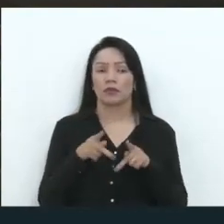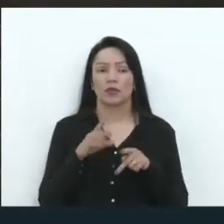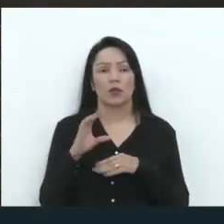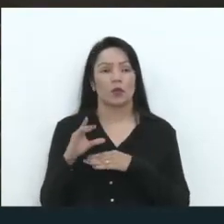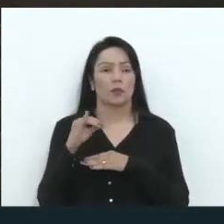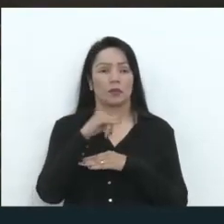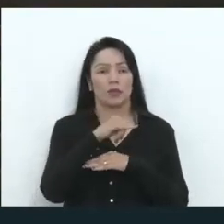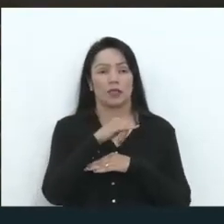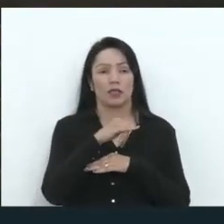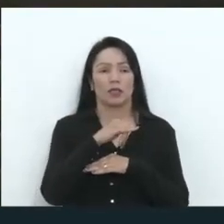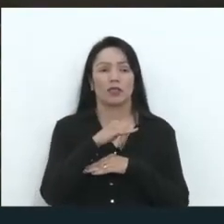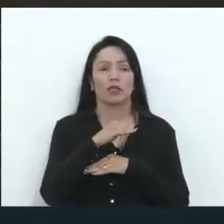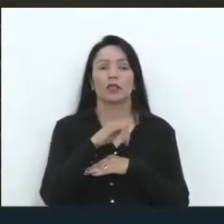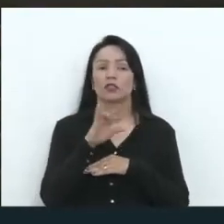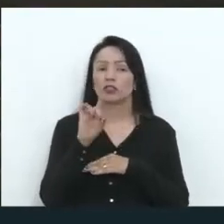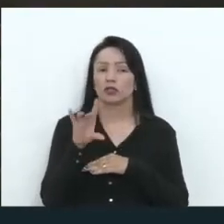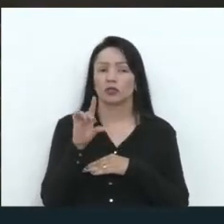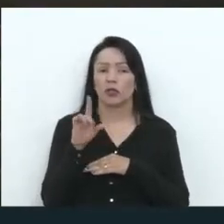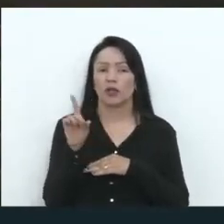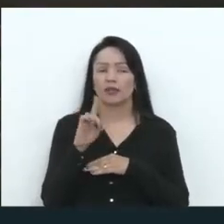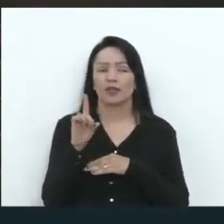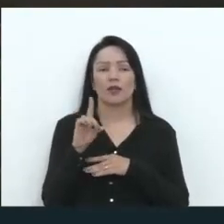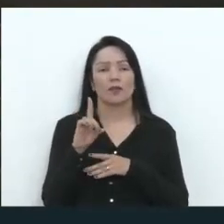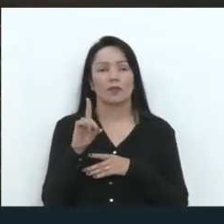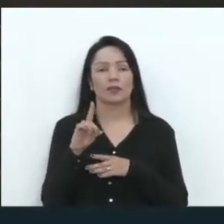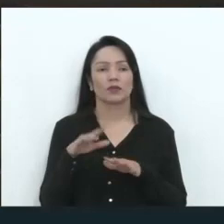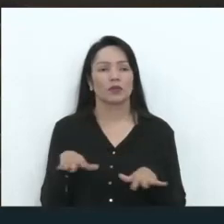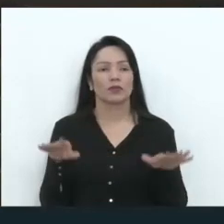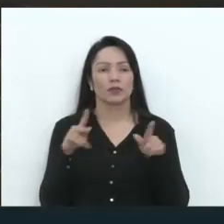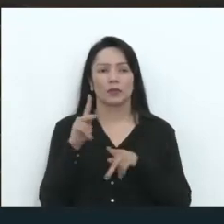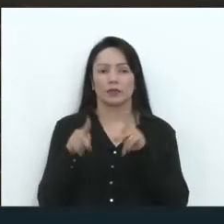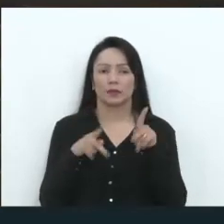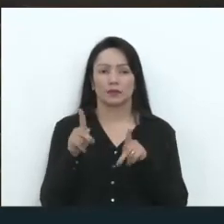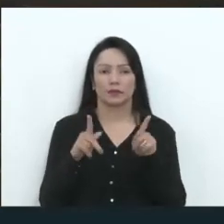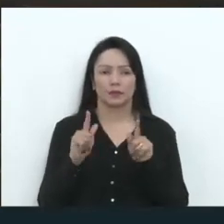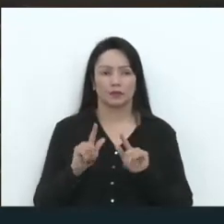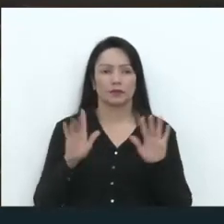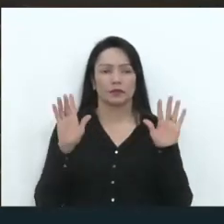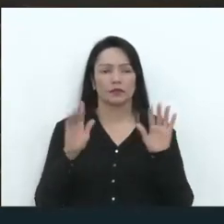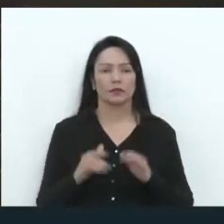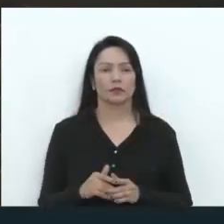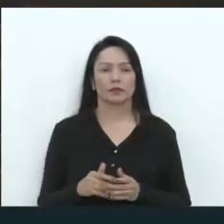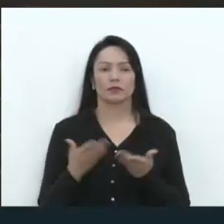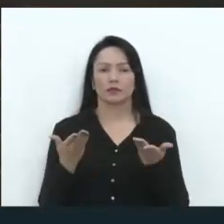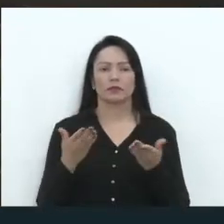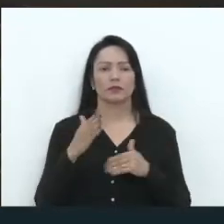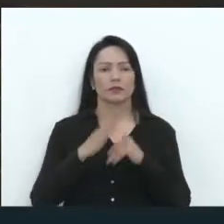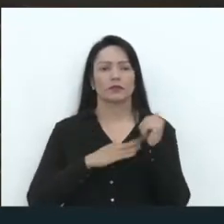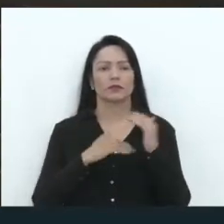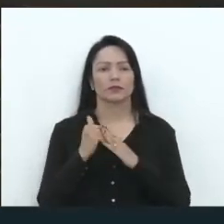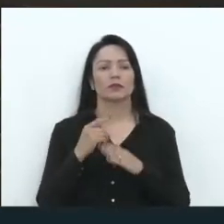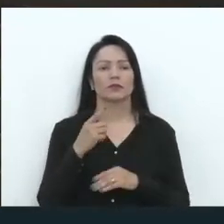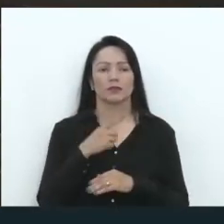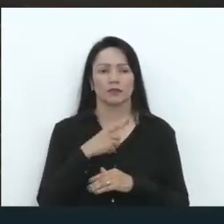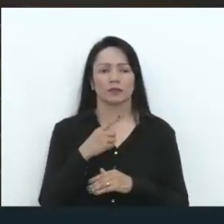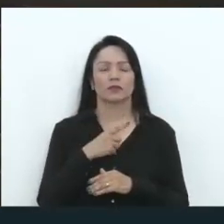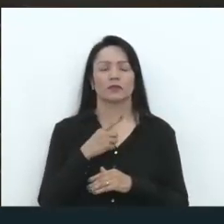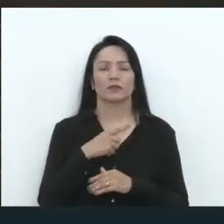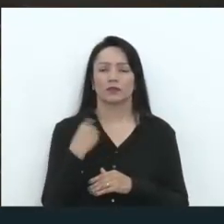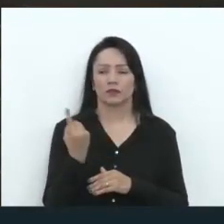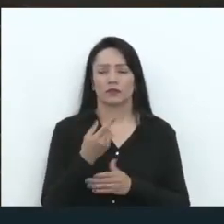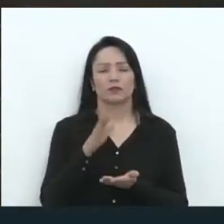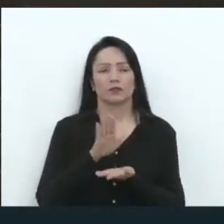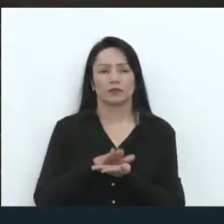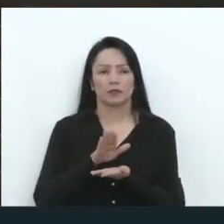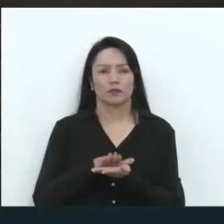você é oriundo, mas assim bem como toda a população guarulhense. Você é competente para isso e nós queremos parabenizar